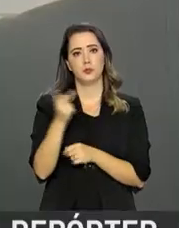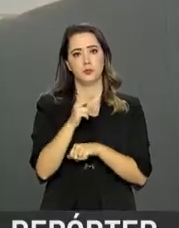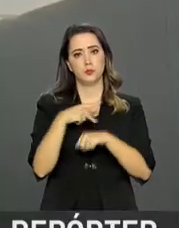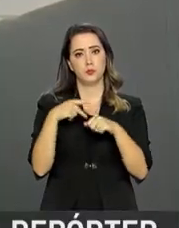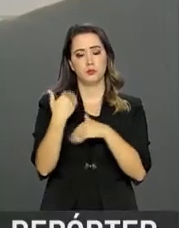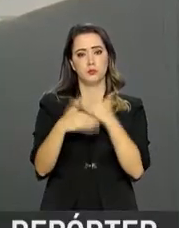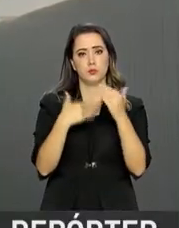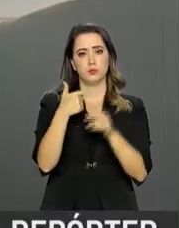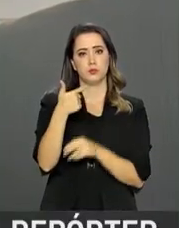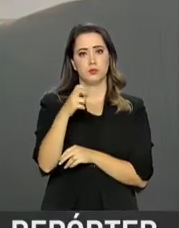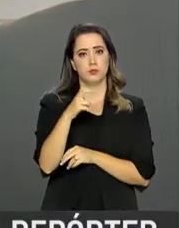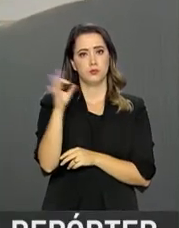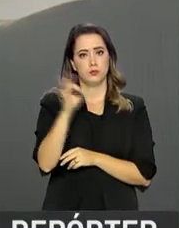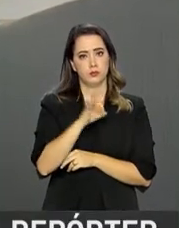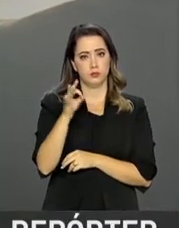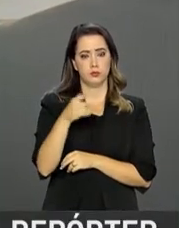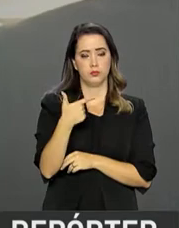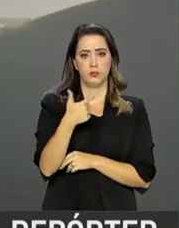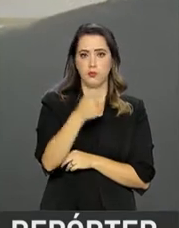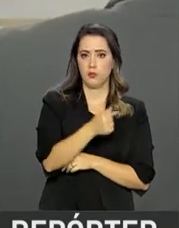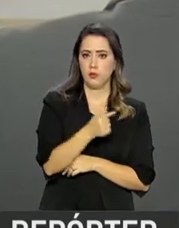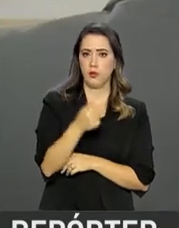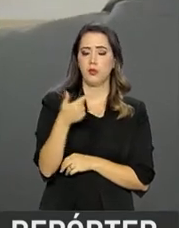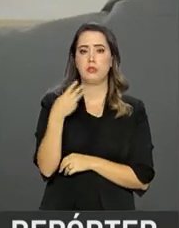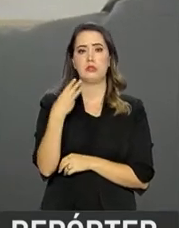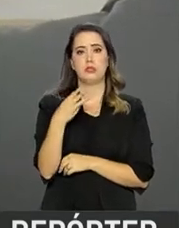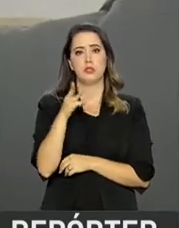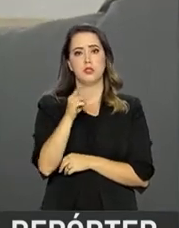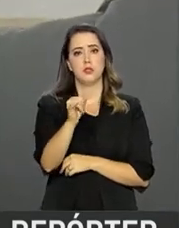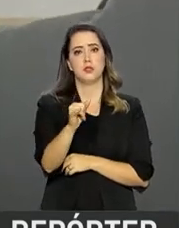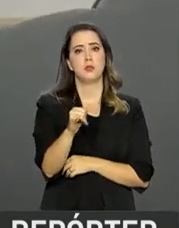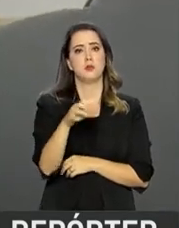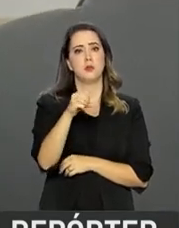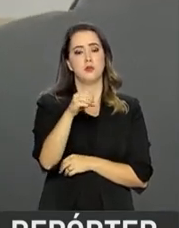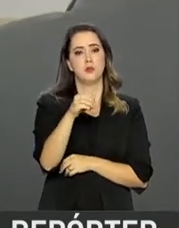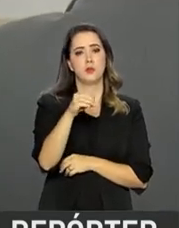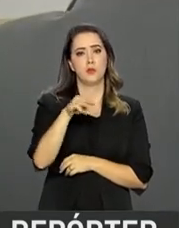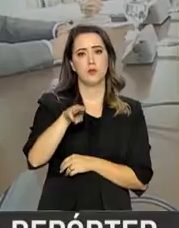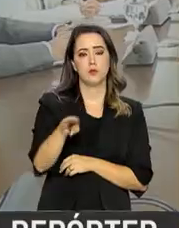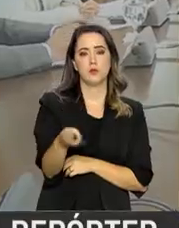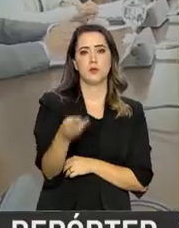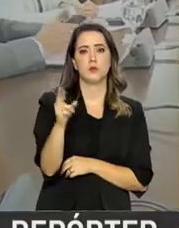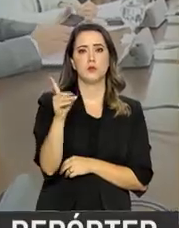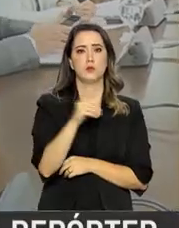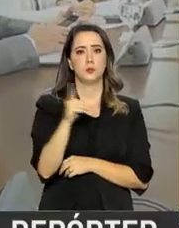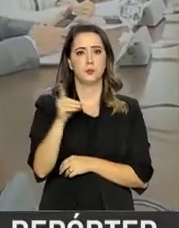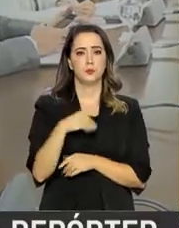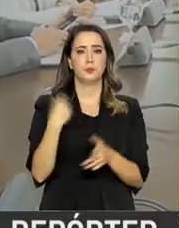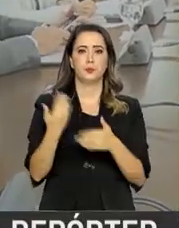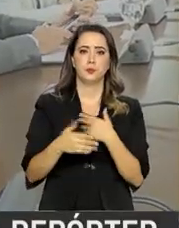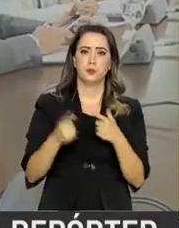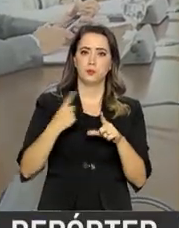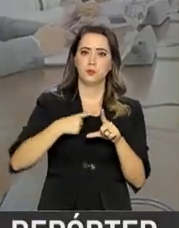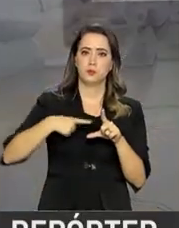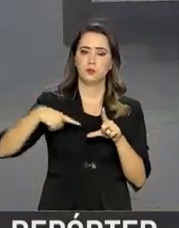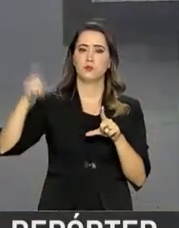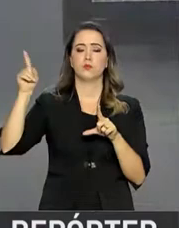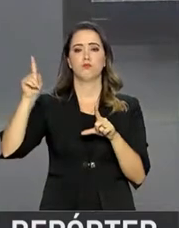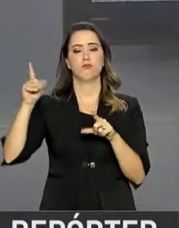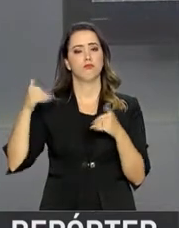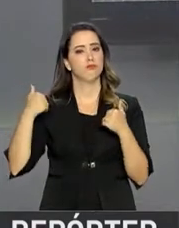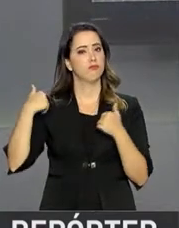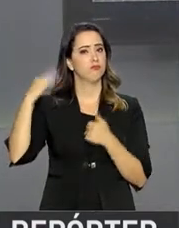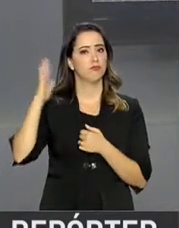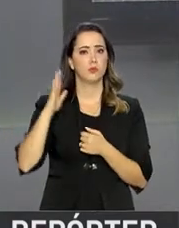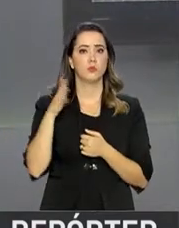em 2017 alcançou 3 bilhões e 900 milhões de dólares ea tendência é aumentar ainda mais